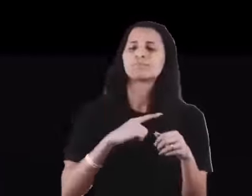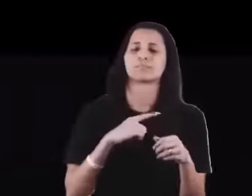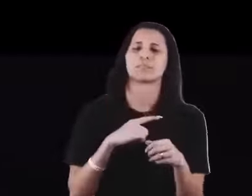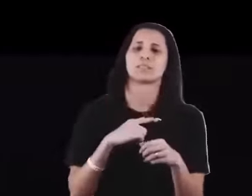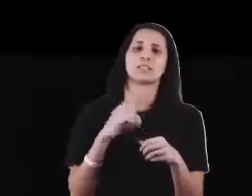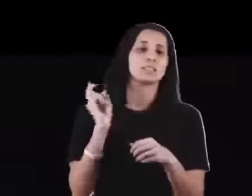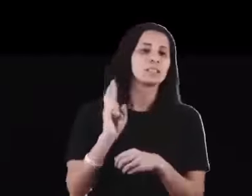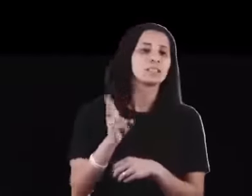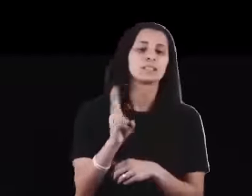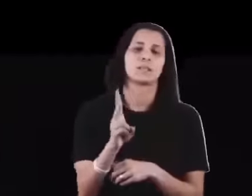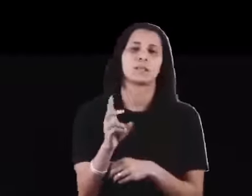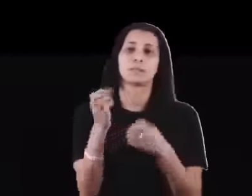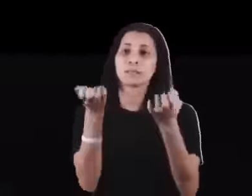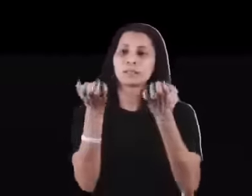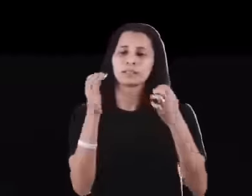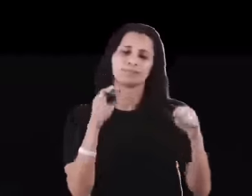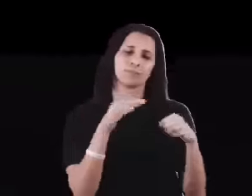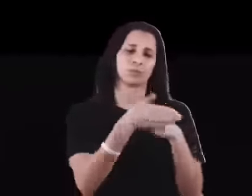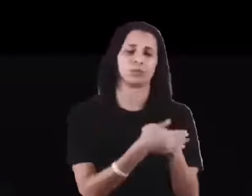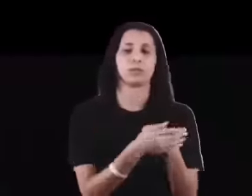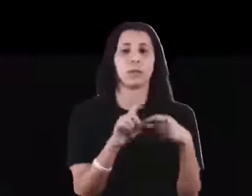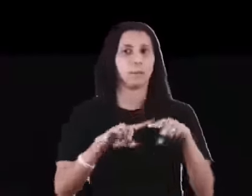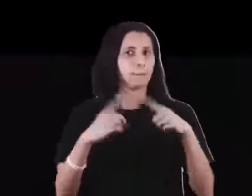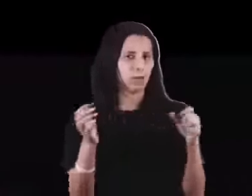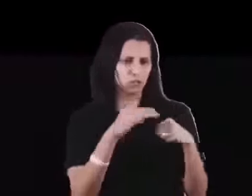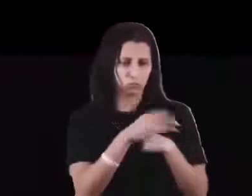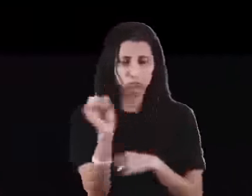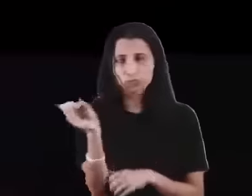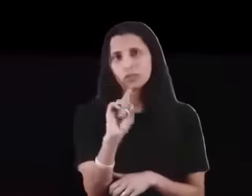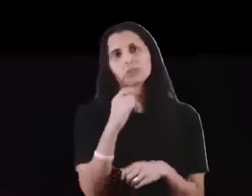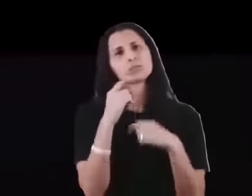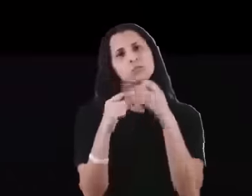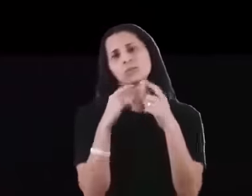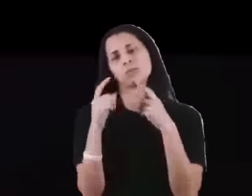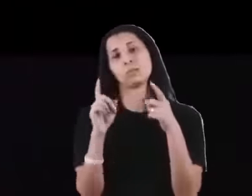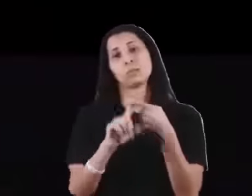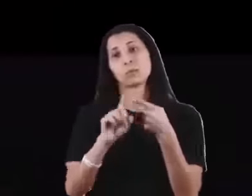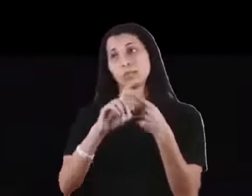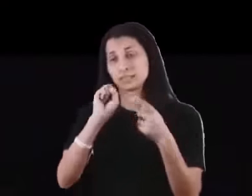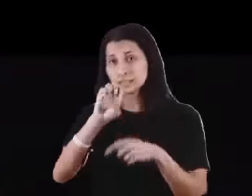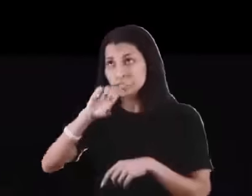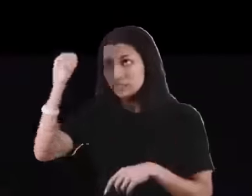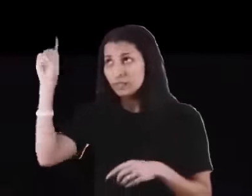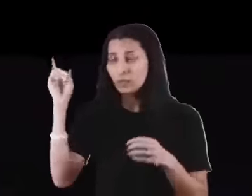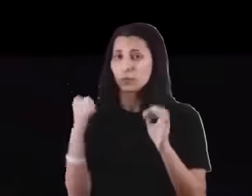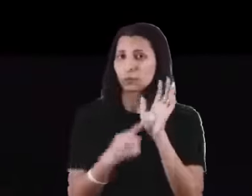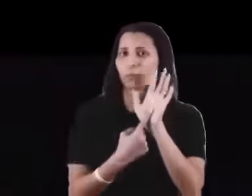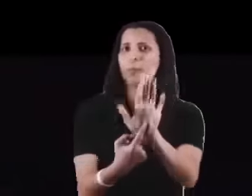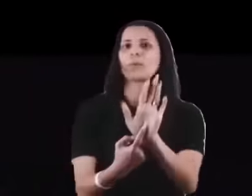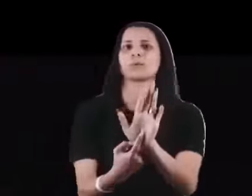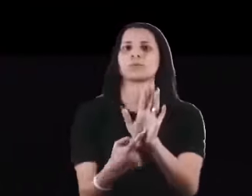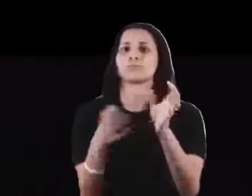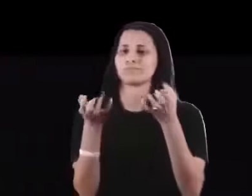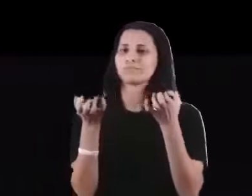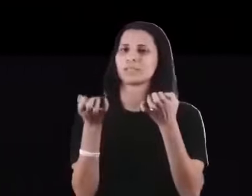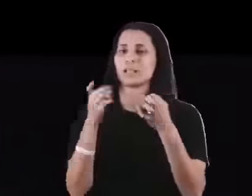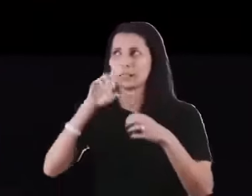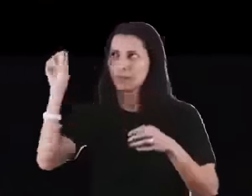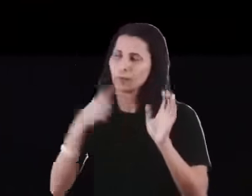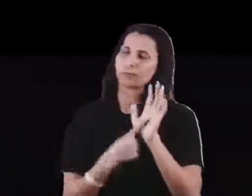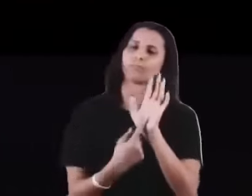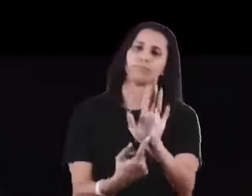porque quando Deus quer ele mostra e ela não é minha gente meu de George